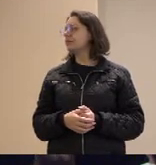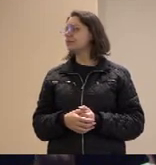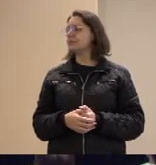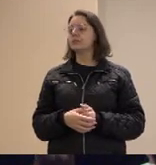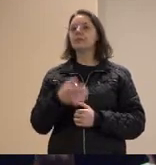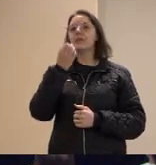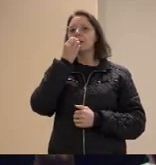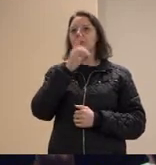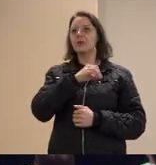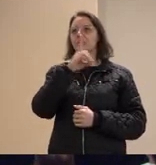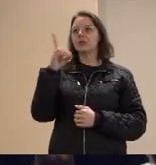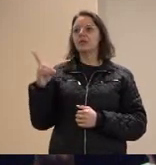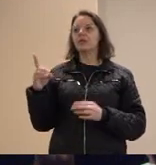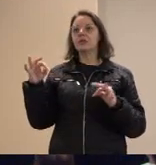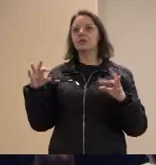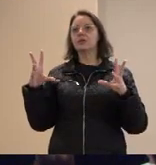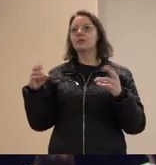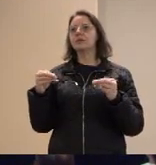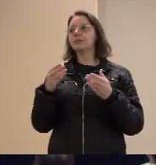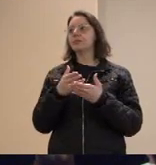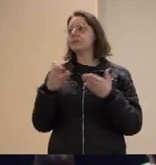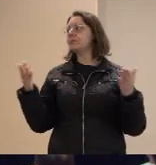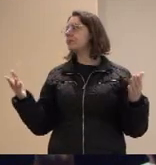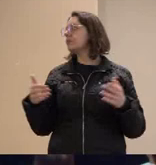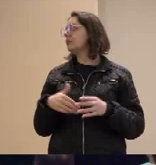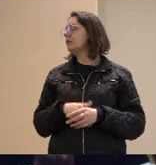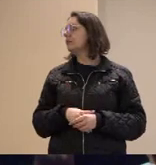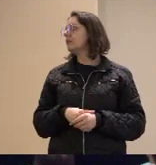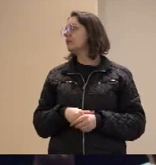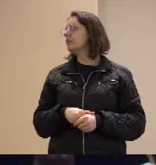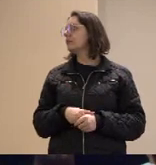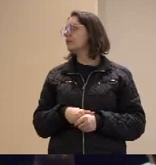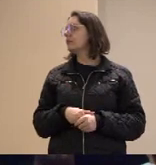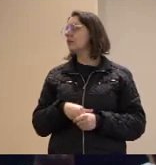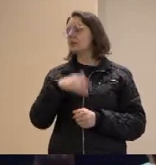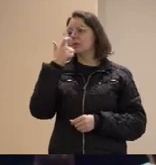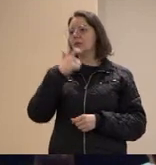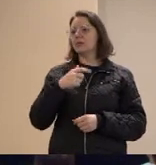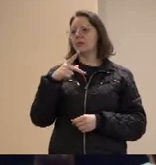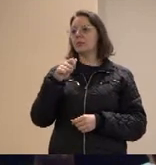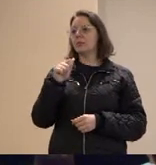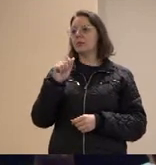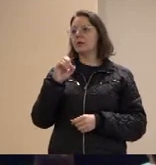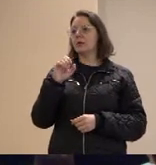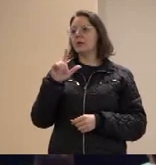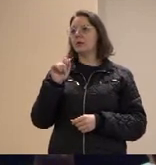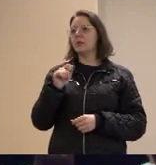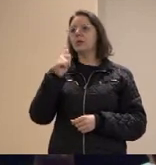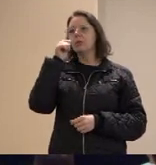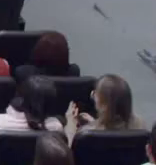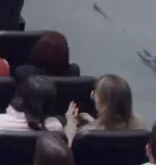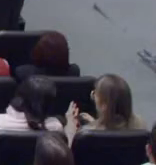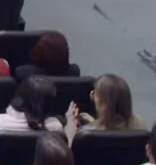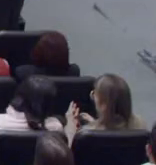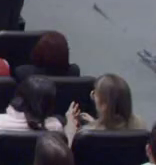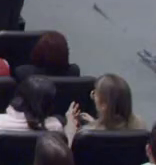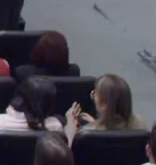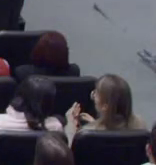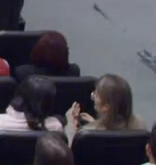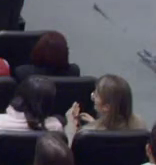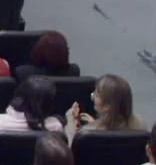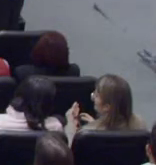Paola. Bom dia a todas as pessoas presentes. Me chamo Paola, sou uma mulher de 27